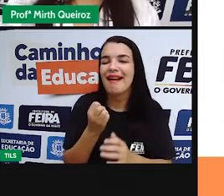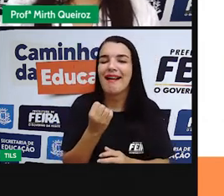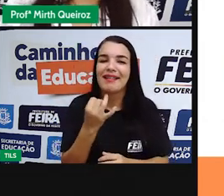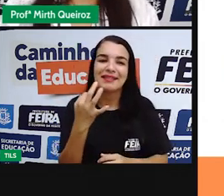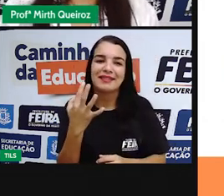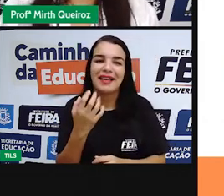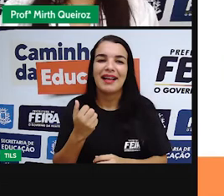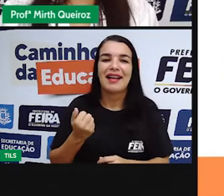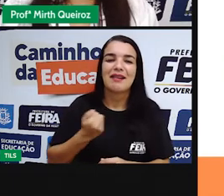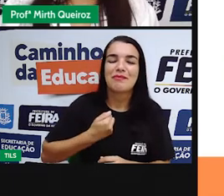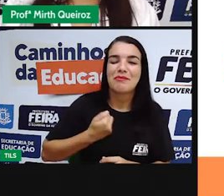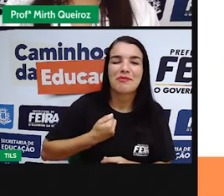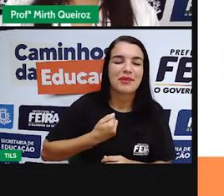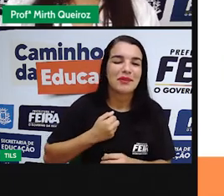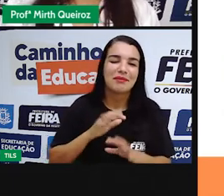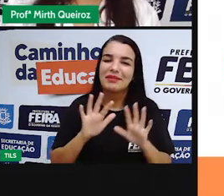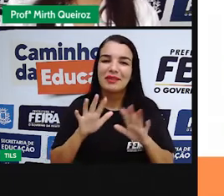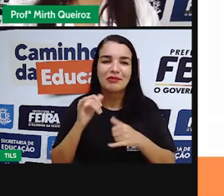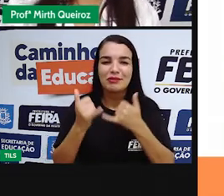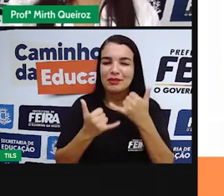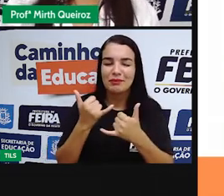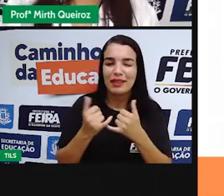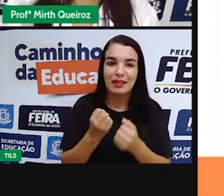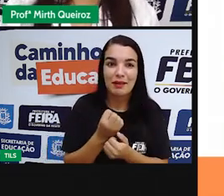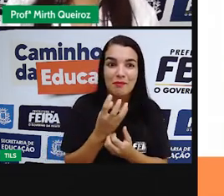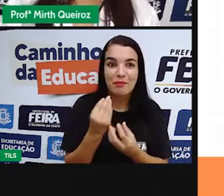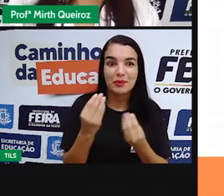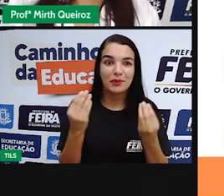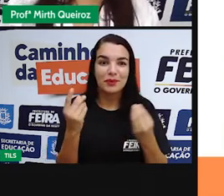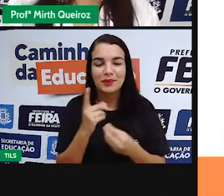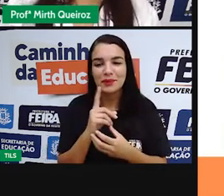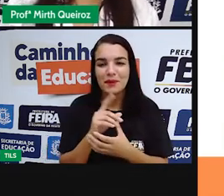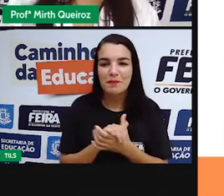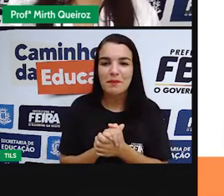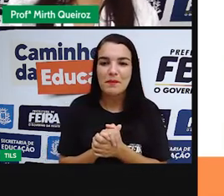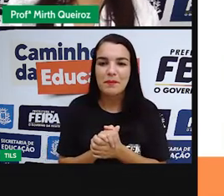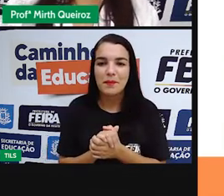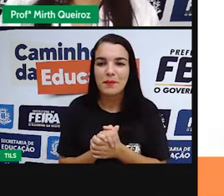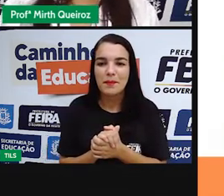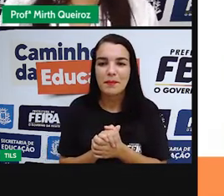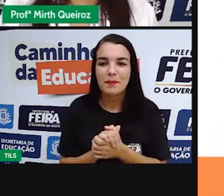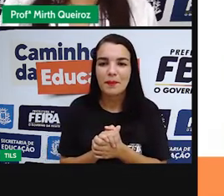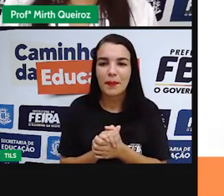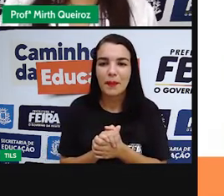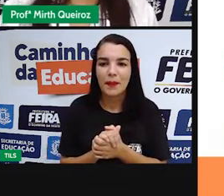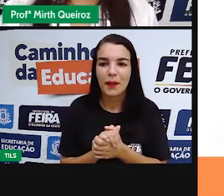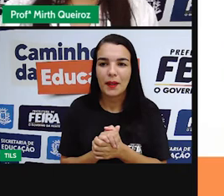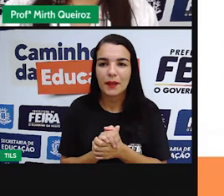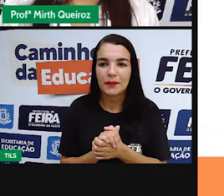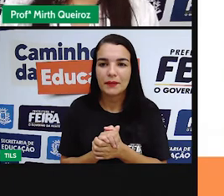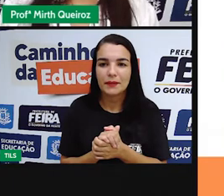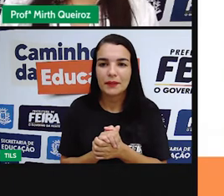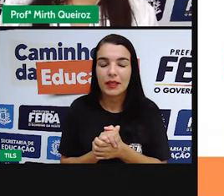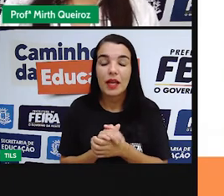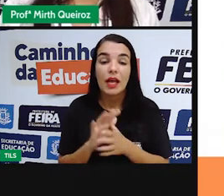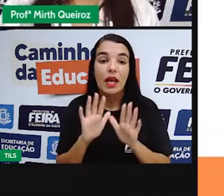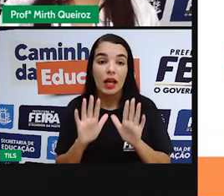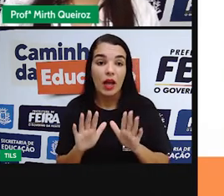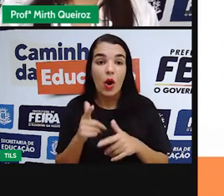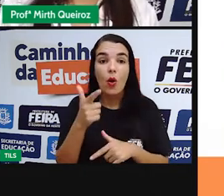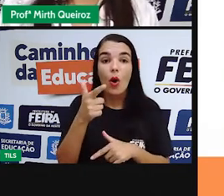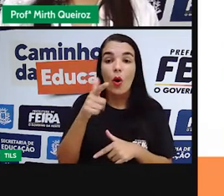uma brincadeirinha deles ali e, obviamente, também eles não contaram, né? Teve edições, vamos dizer assim, no vídeo. E